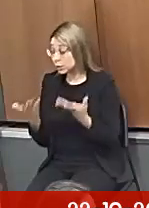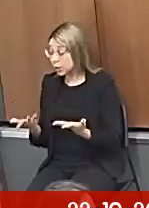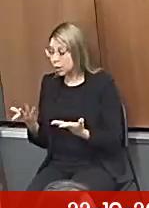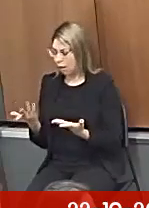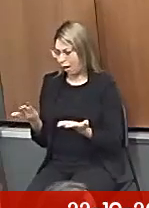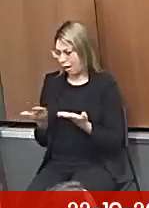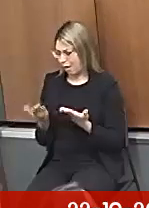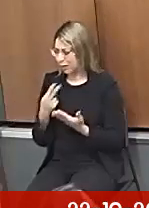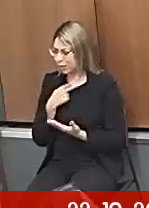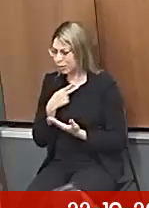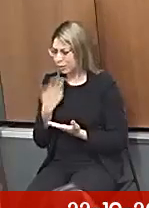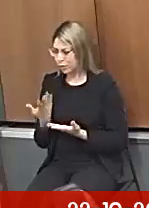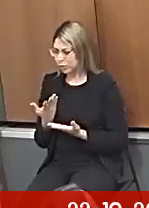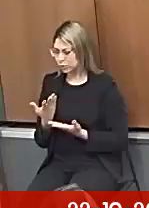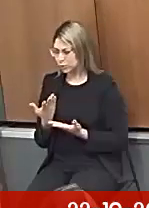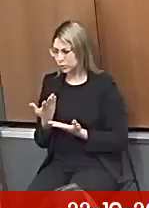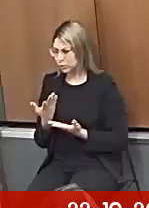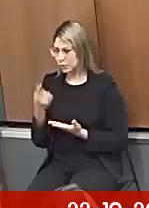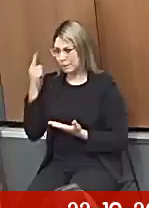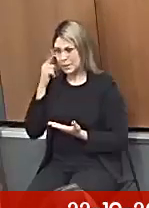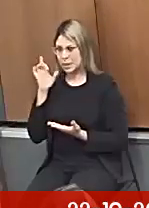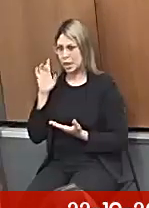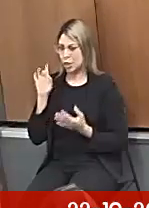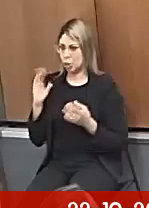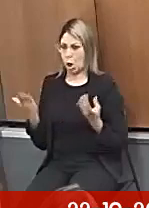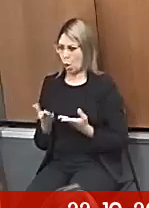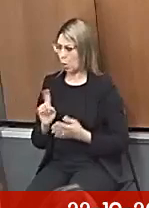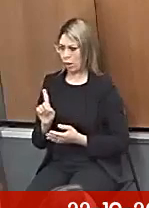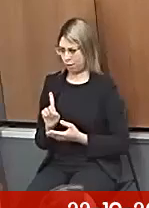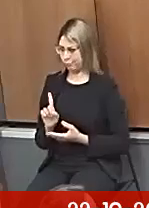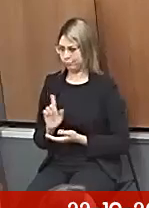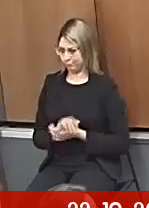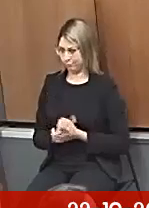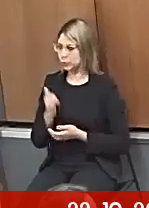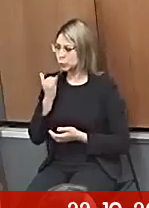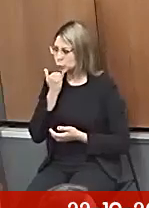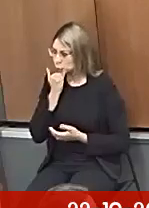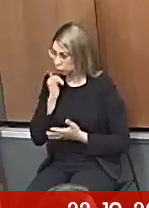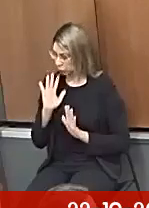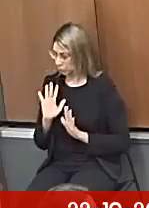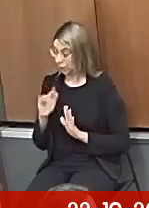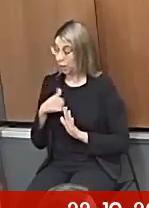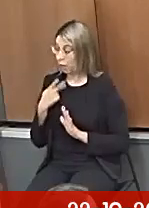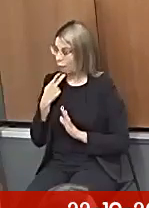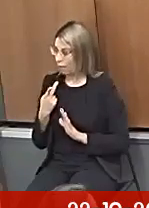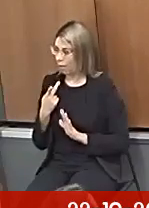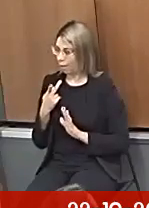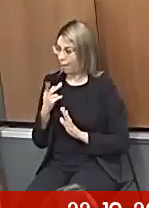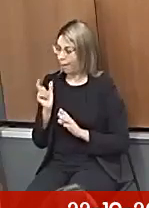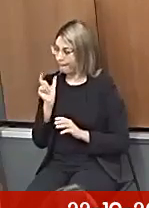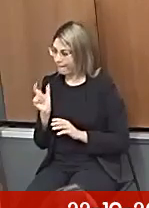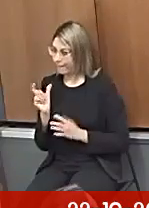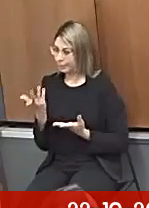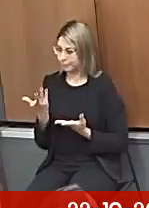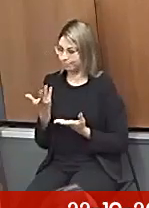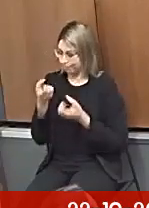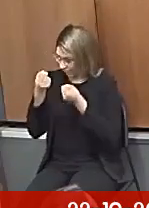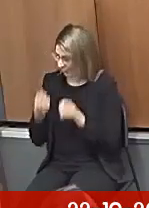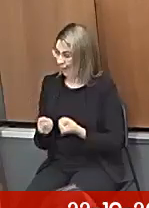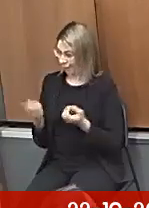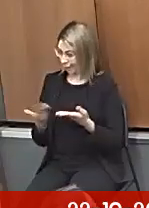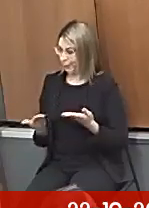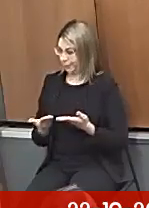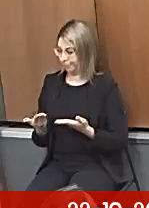podemos aqui contemporizar, me perdoem, já que eu vou usar até um termo aqui, que é um termo